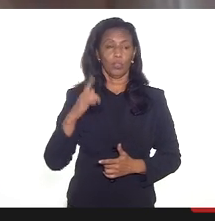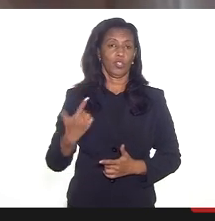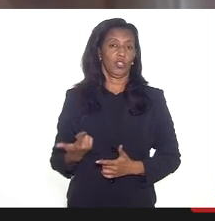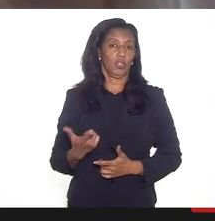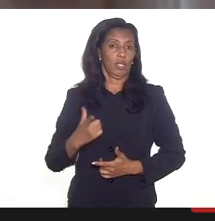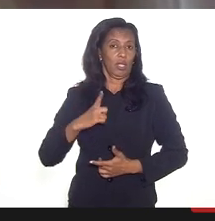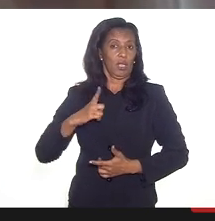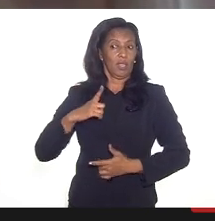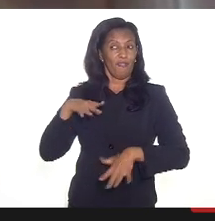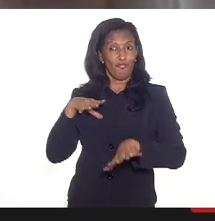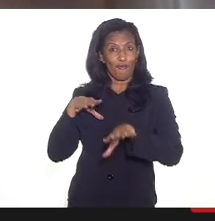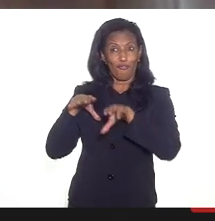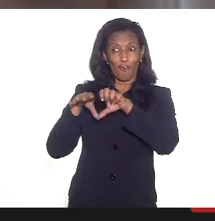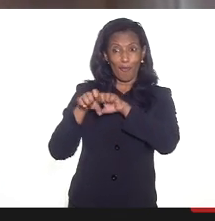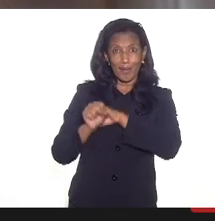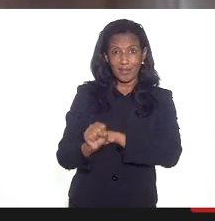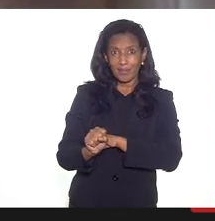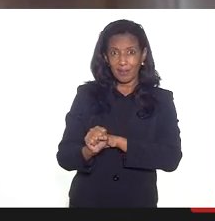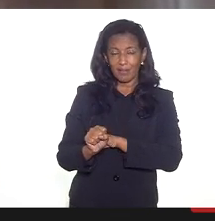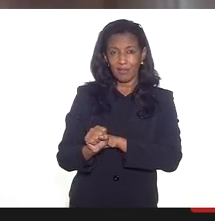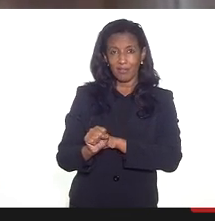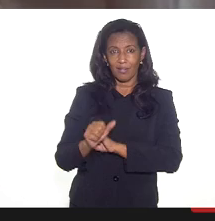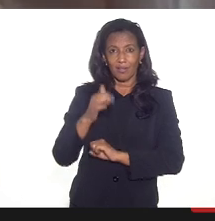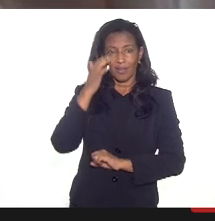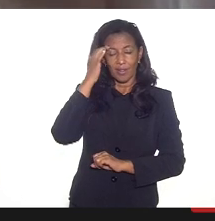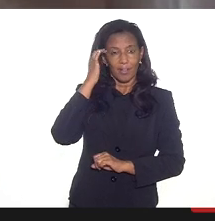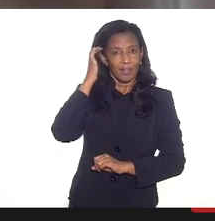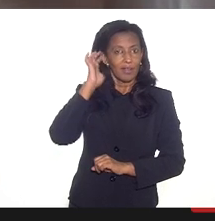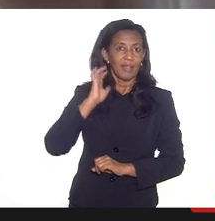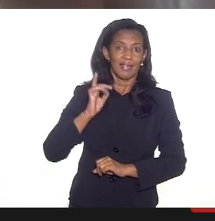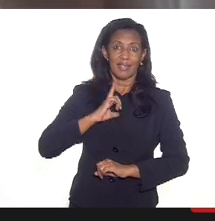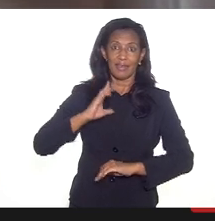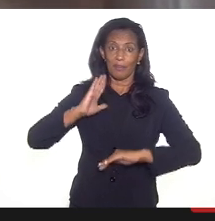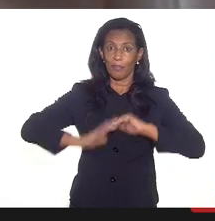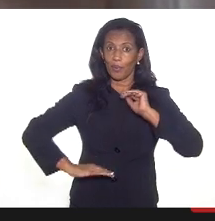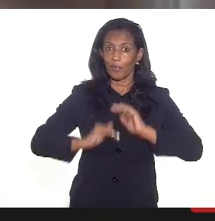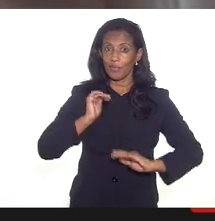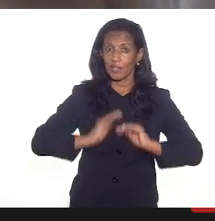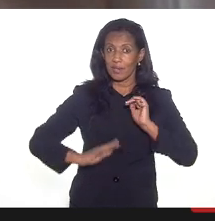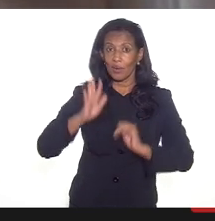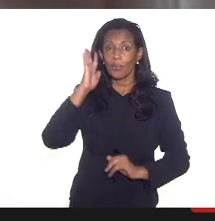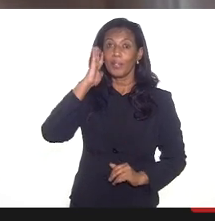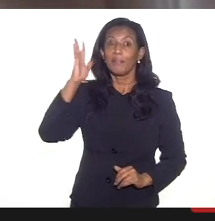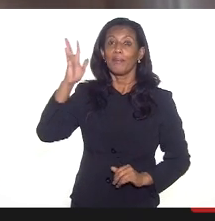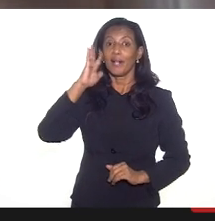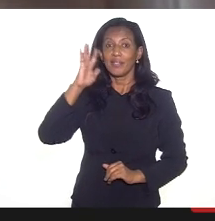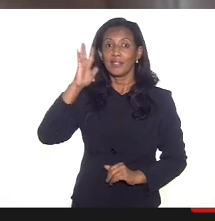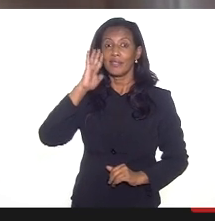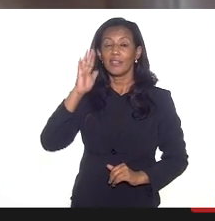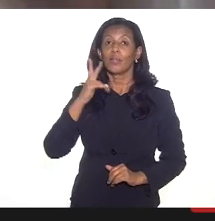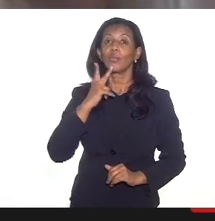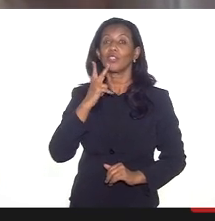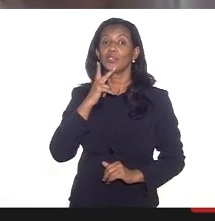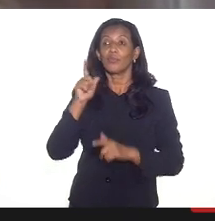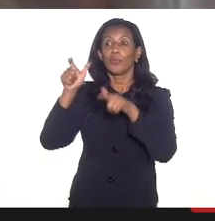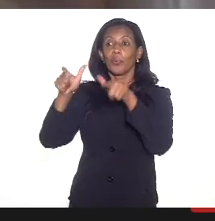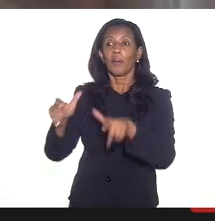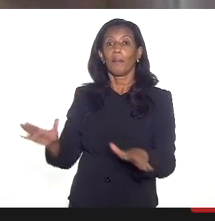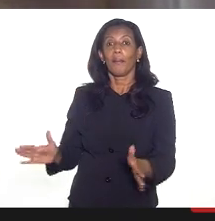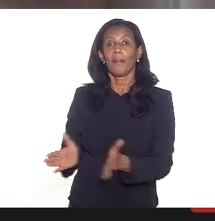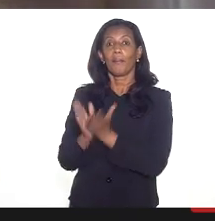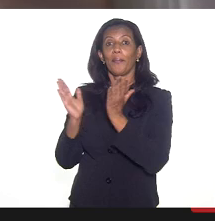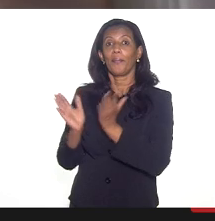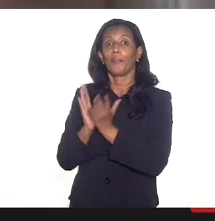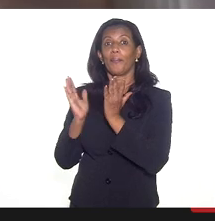que têm uma formação, que têm a sua profissão. Imagina quando a gente fala aí de parcelas mais marginalizadas da população,